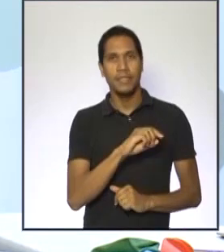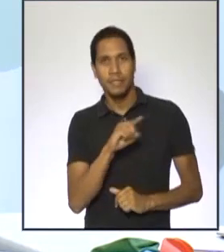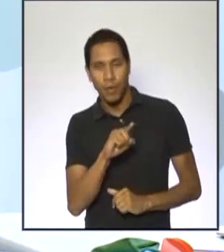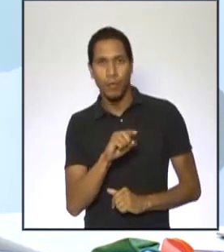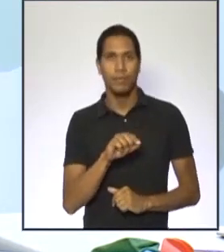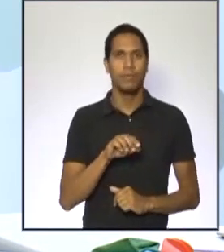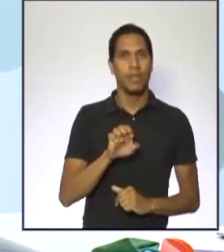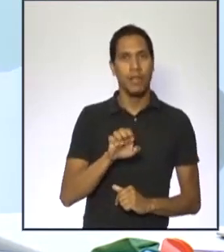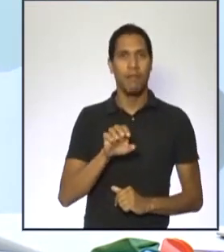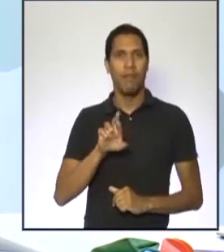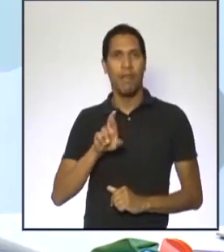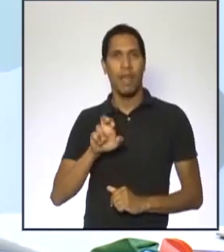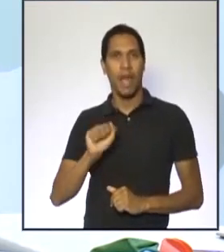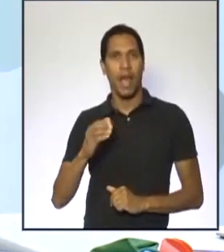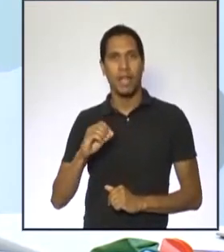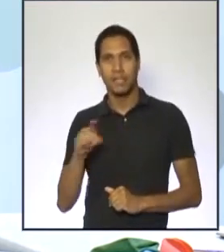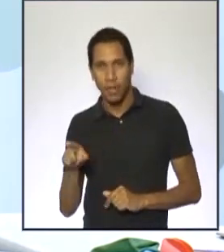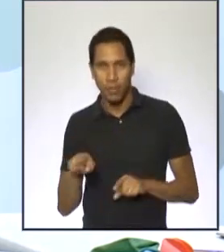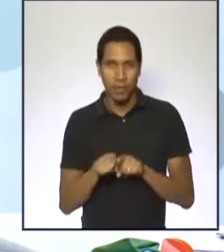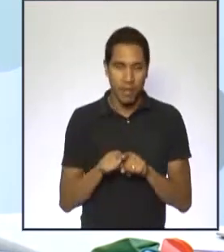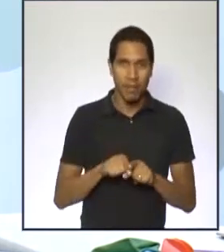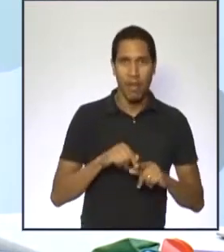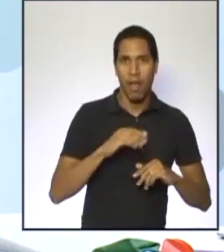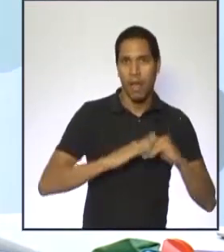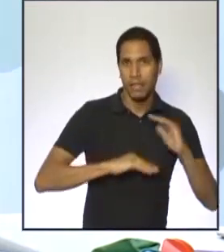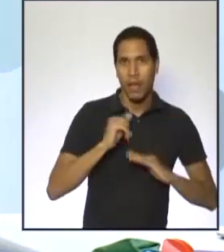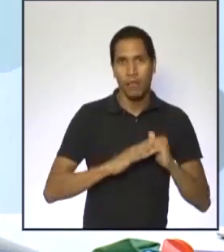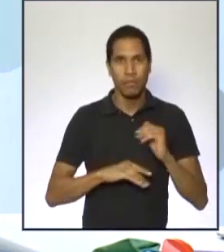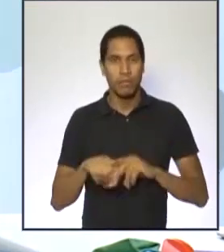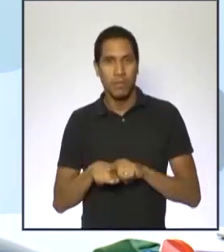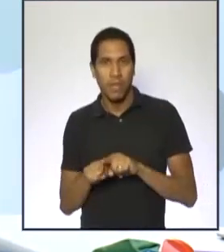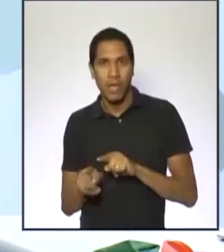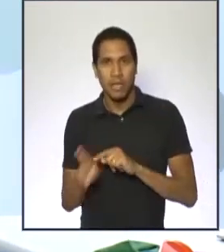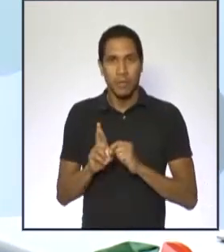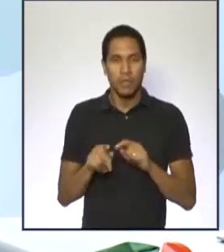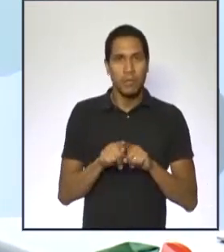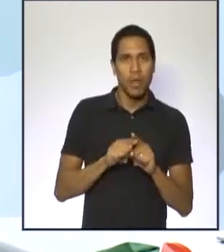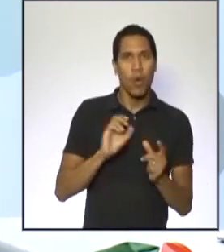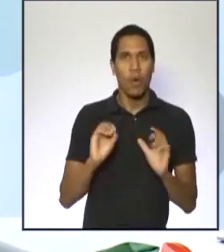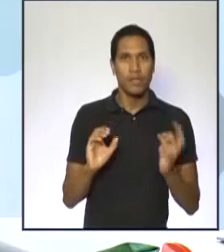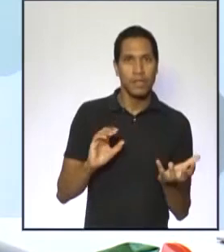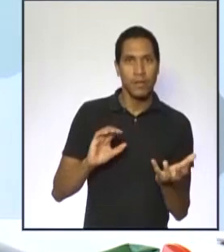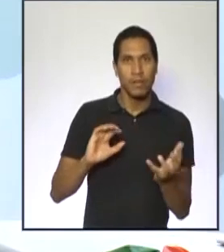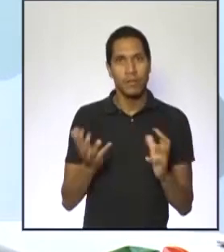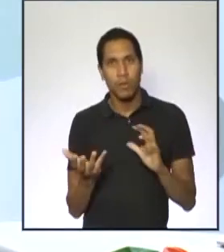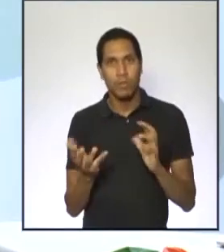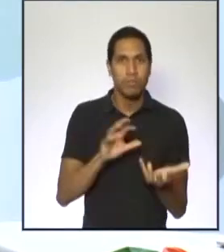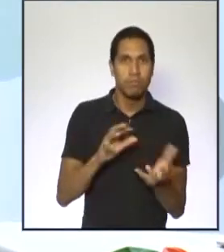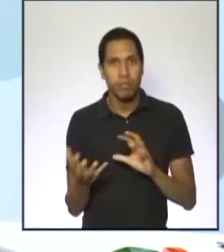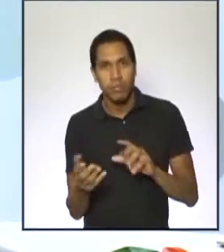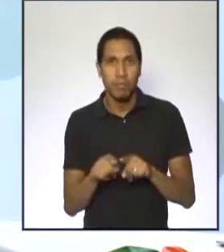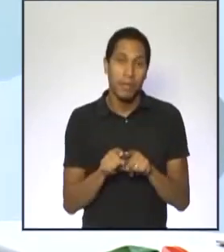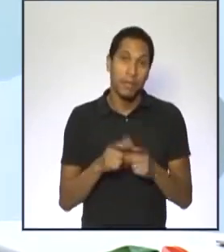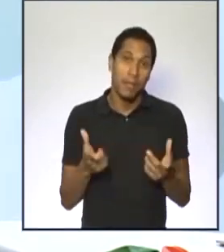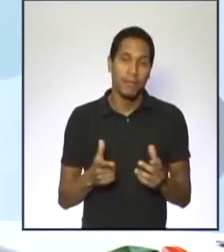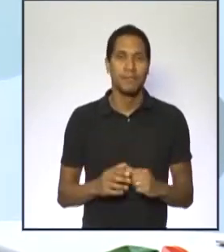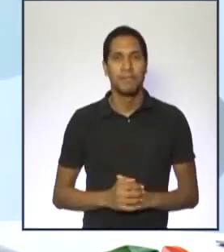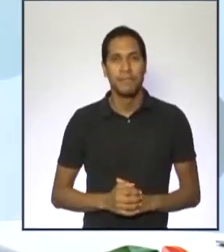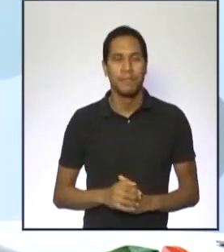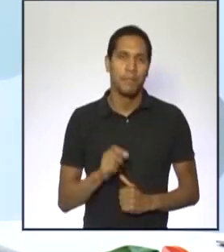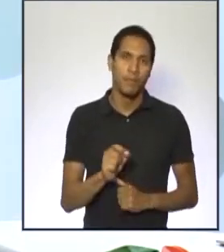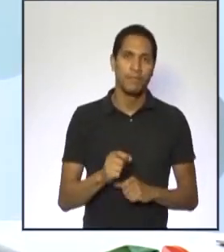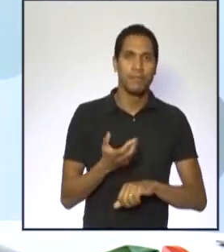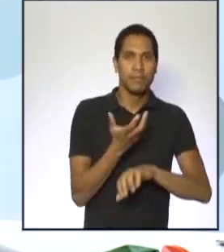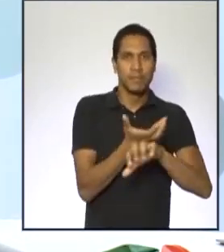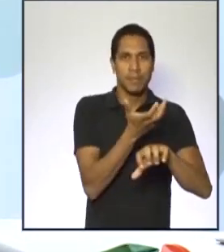junto nessa comigo? Tem gente ainda perguntando qual é a matéria. Gente, a nossa matéria é